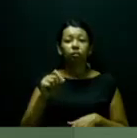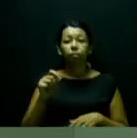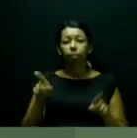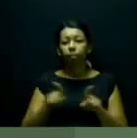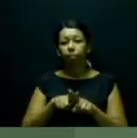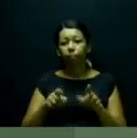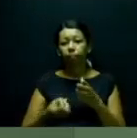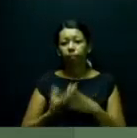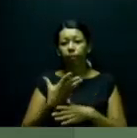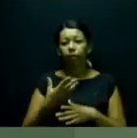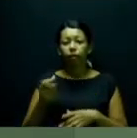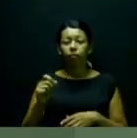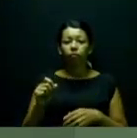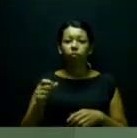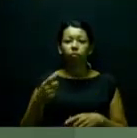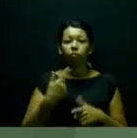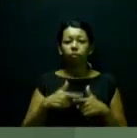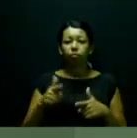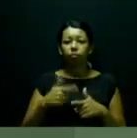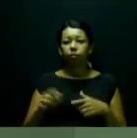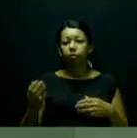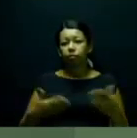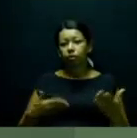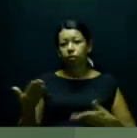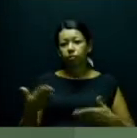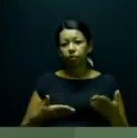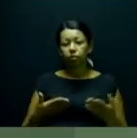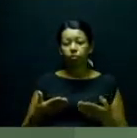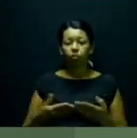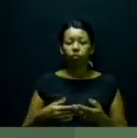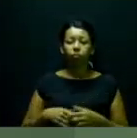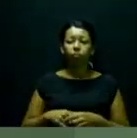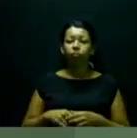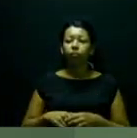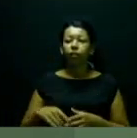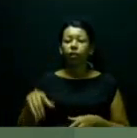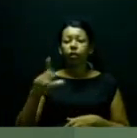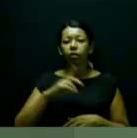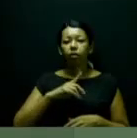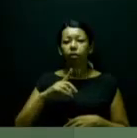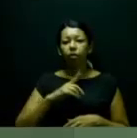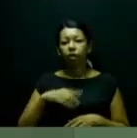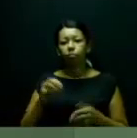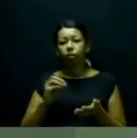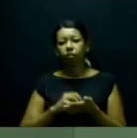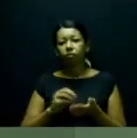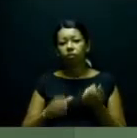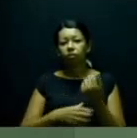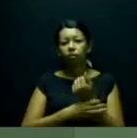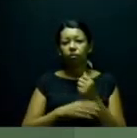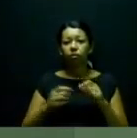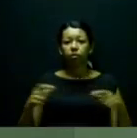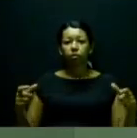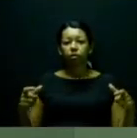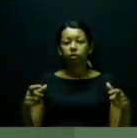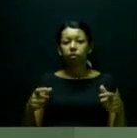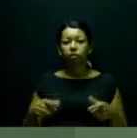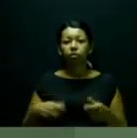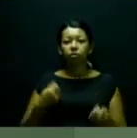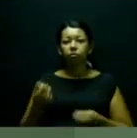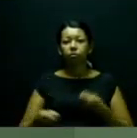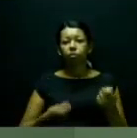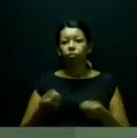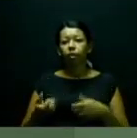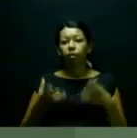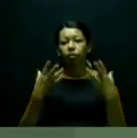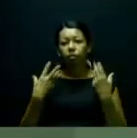e com a situação do servidor, que não é de hoje, há uma insegurança muito grande do comércio em aceitar,